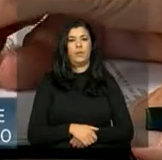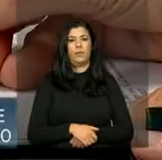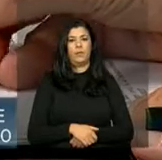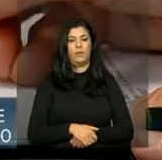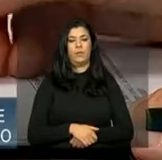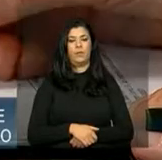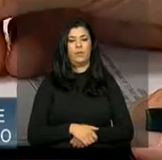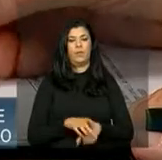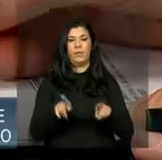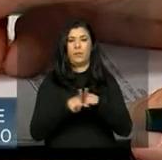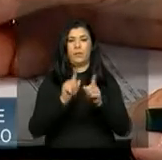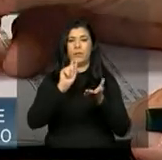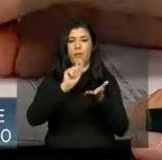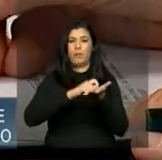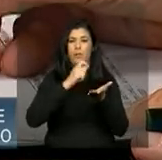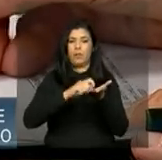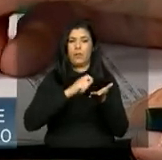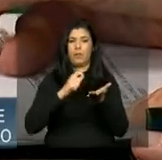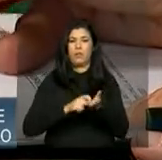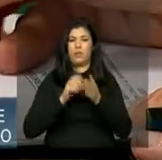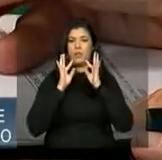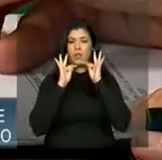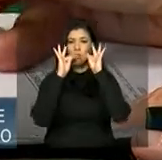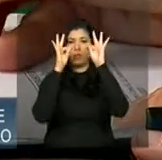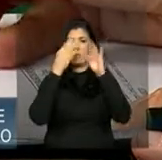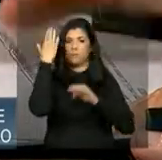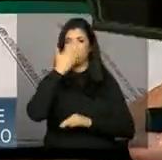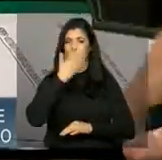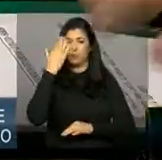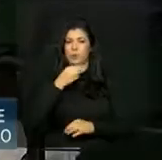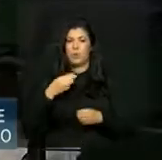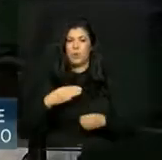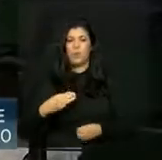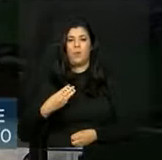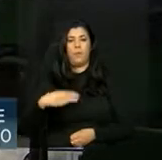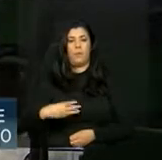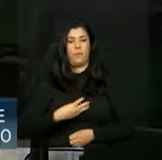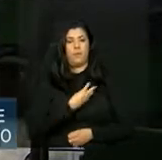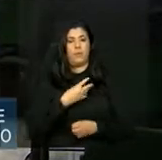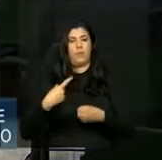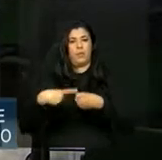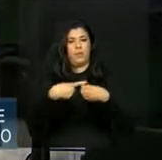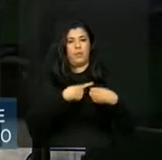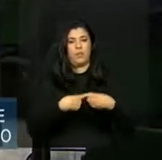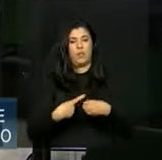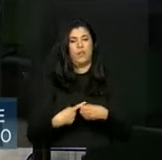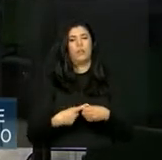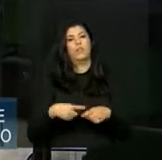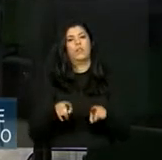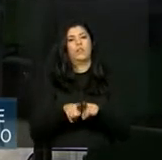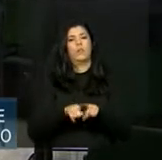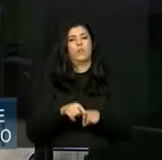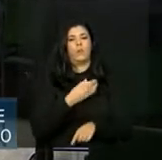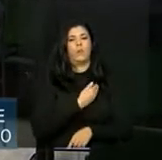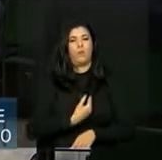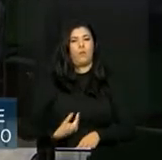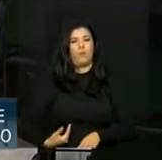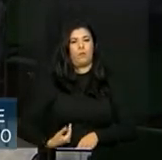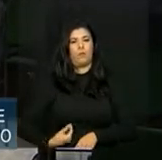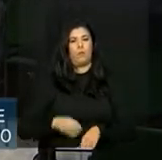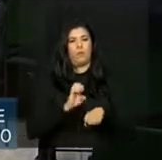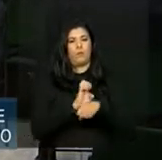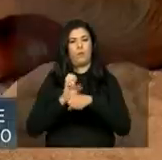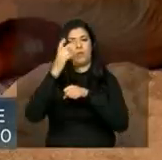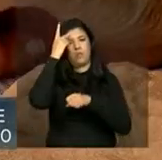e assim não como testemunha se o ministro da cidade de Senhor Gilberto occhi e o governador do Estado de São Paulo o senhor Geraldo